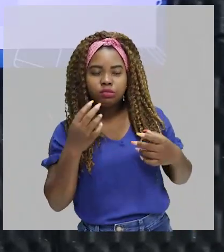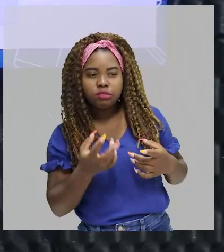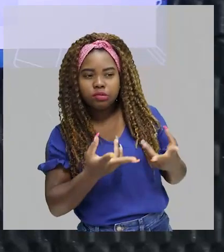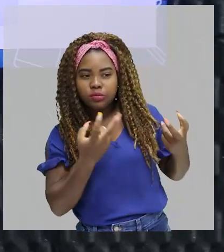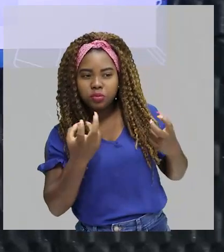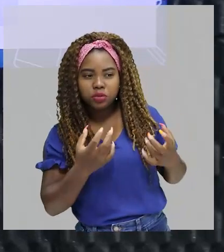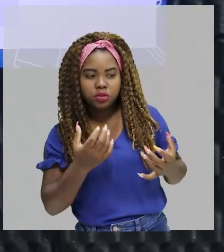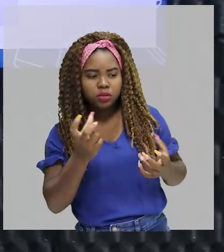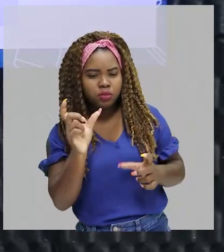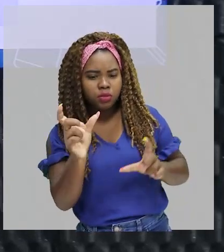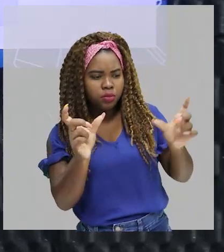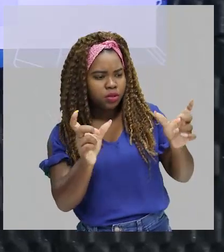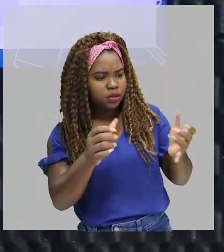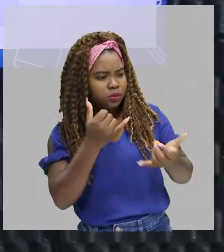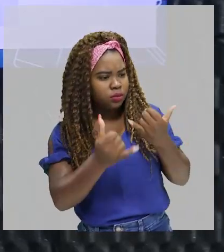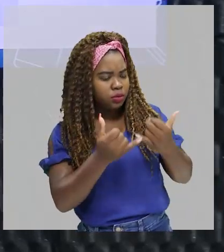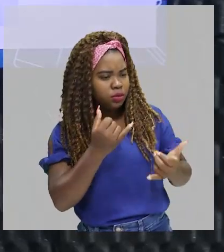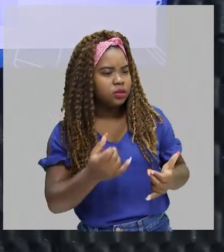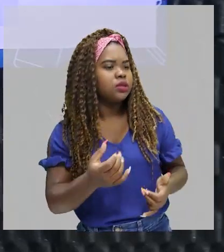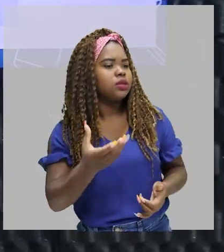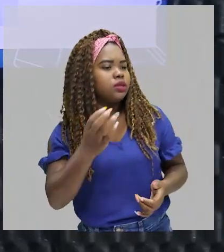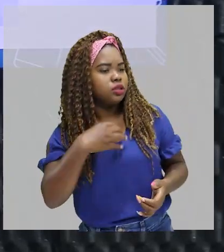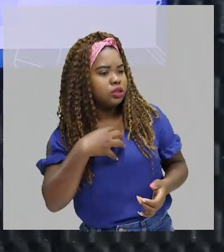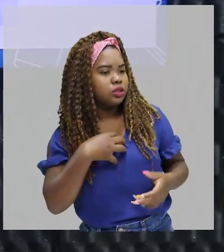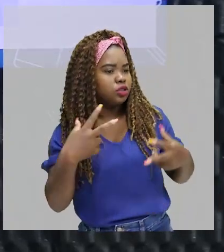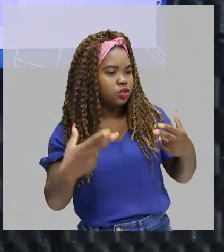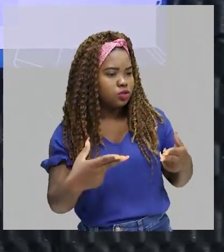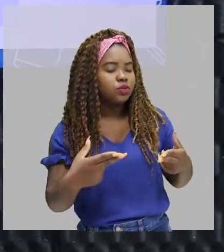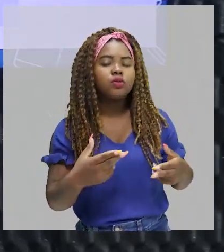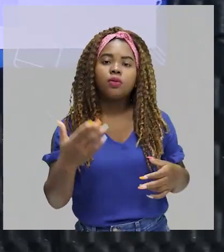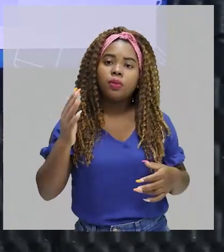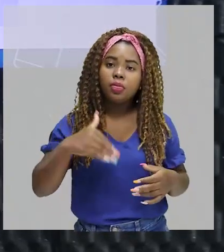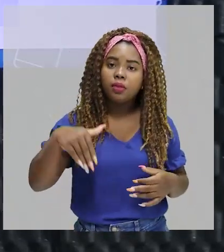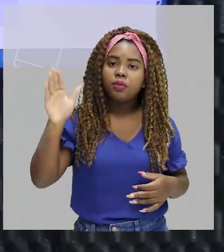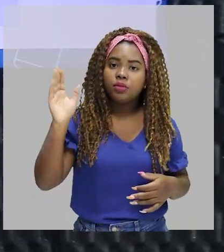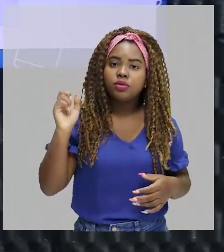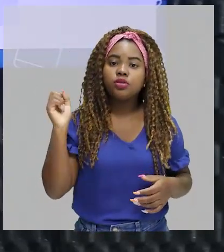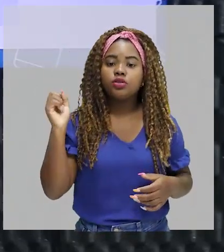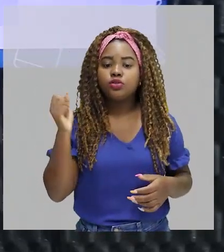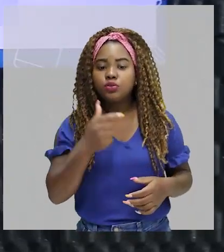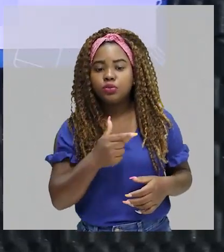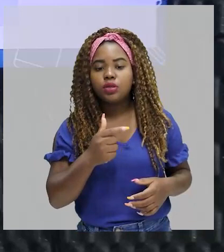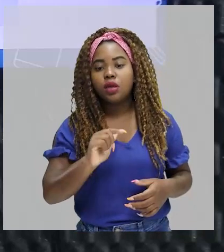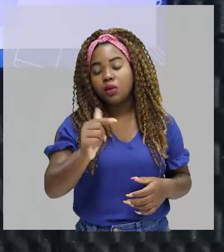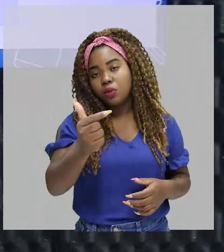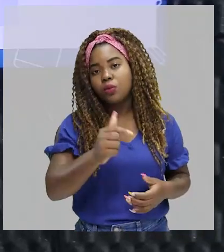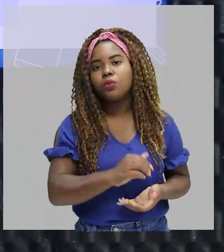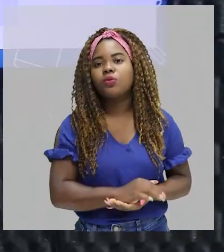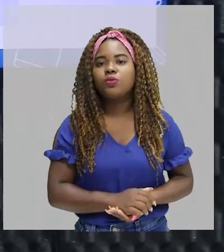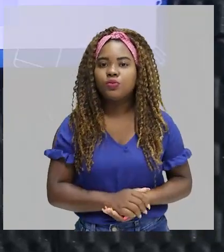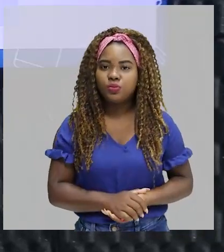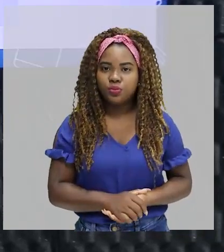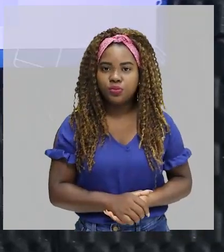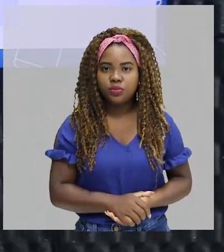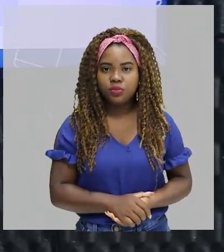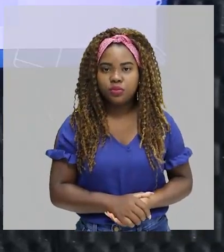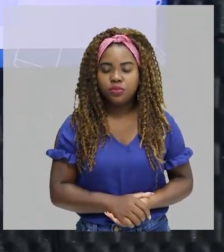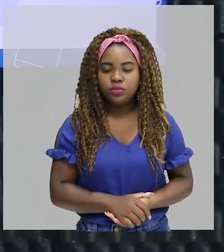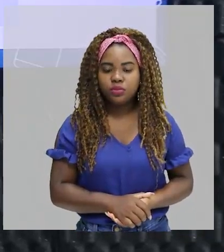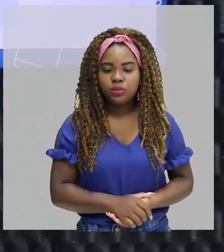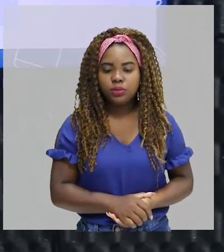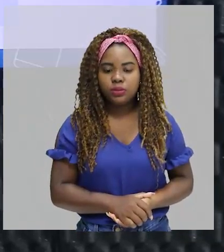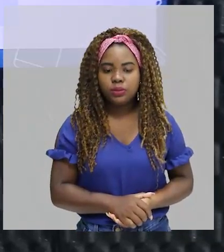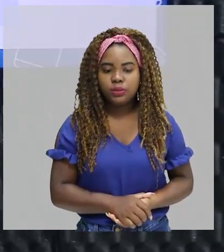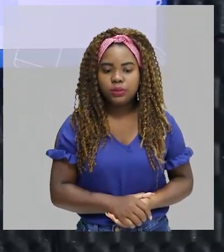você vê uma palavra parecida, tá bom? Então, existem mais palavras amigas do que palavras falsas quando a gente analisa um